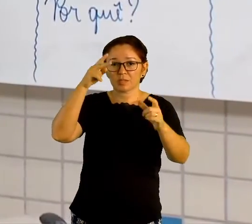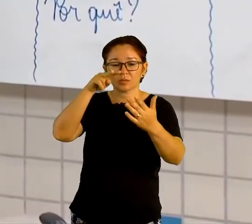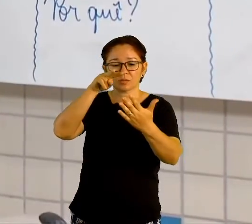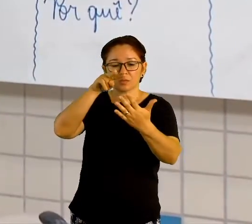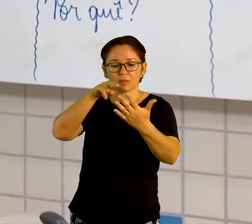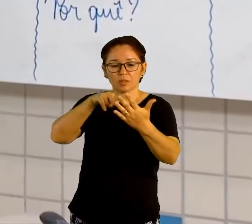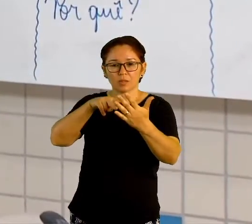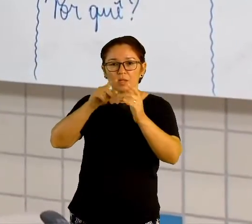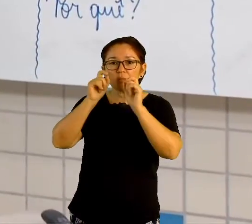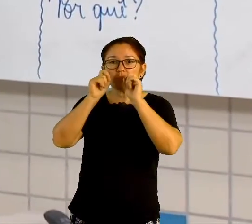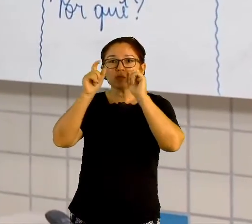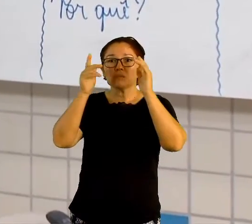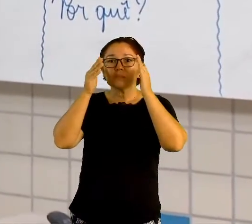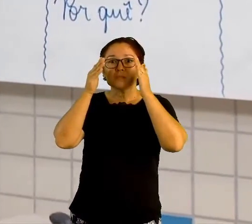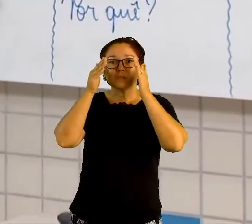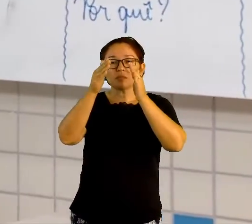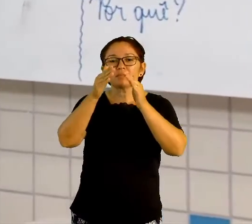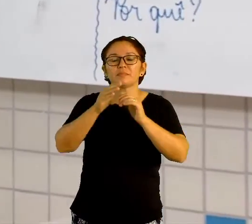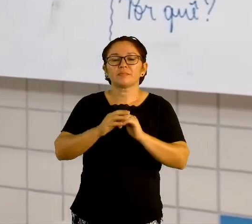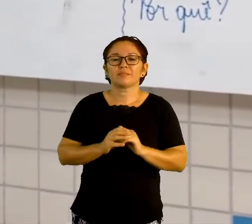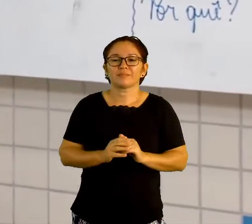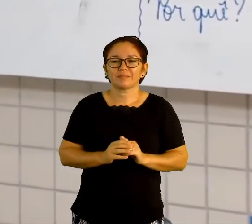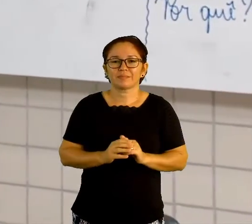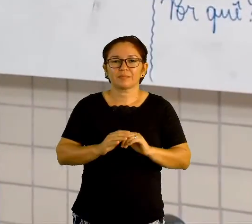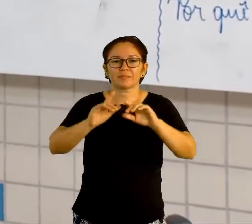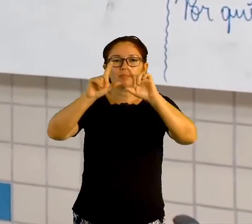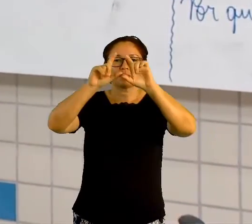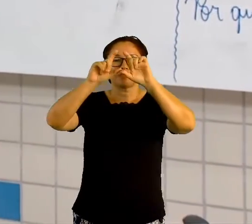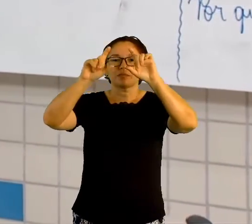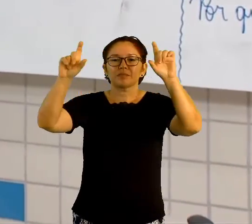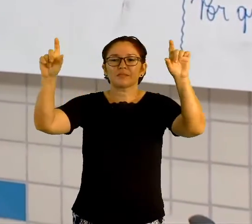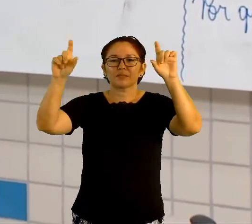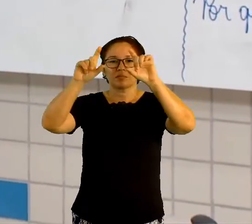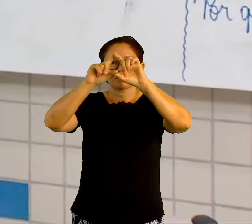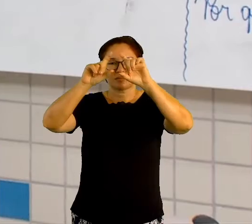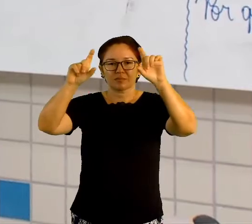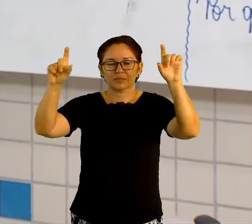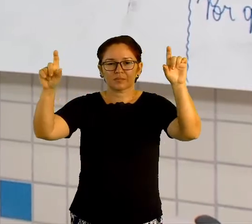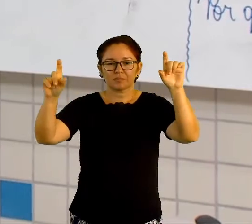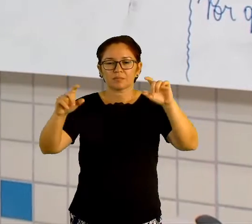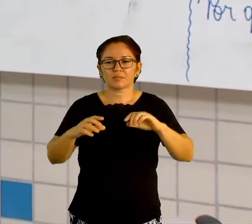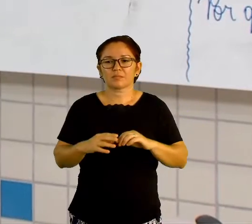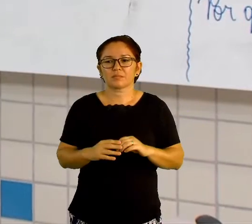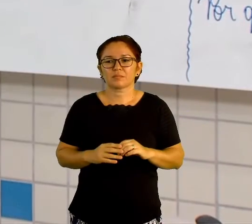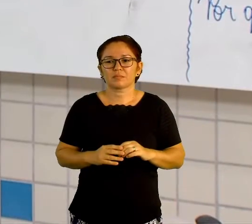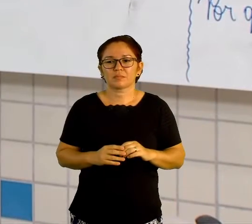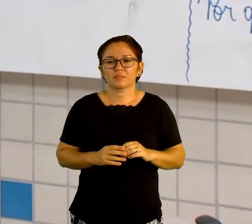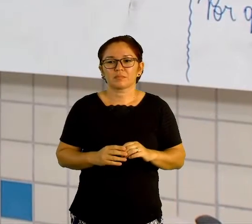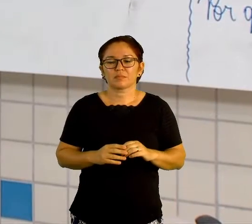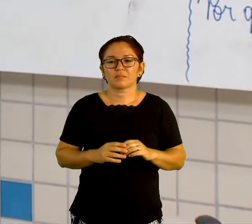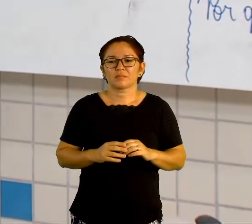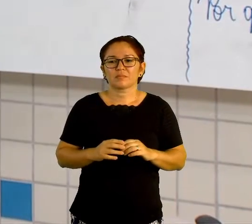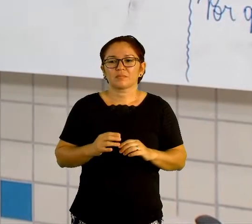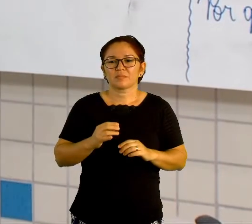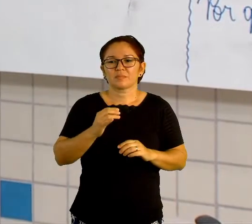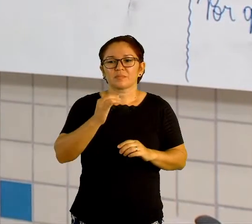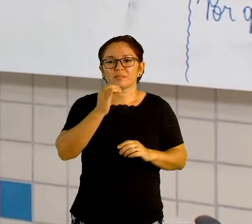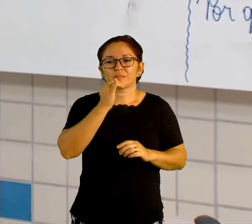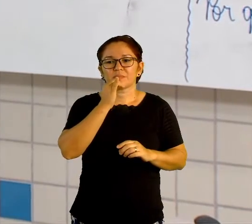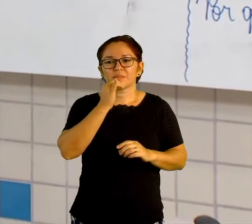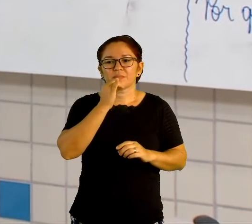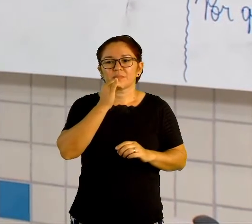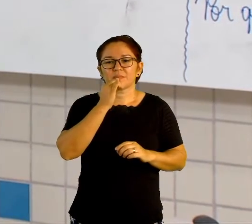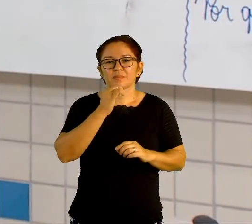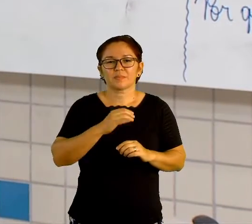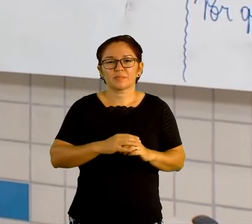uma maneira diferente. Se a manchete ela tem a intenção